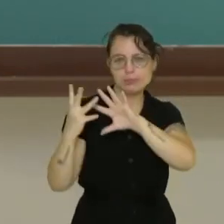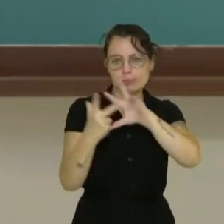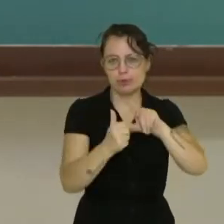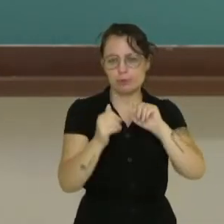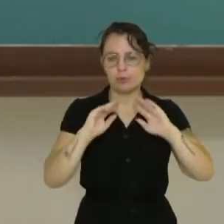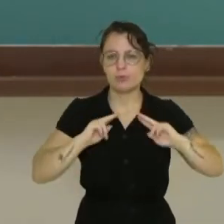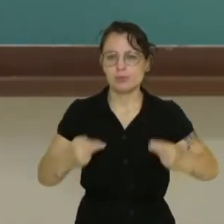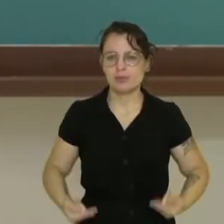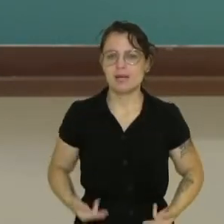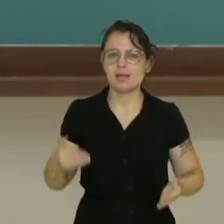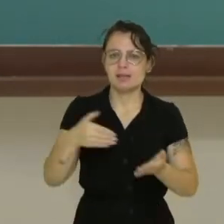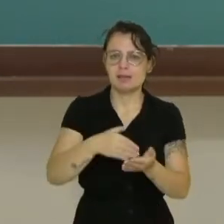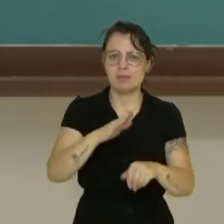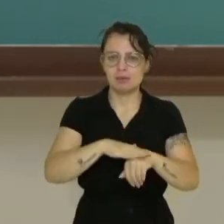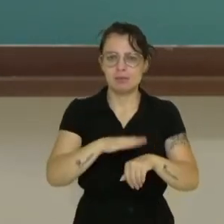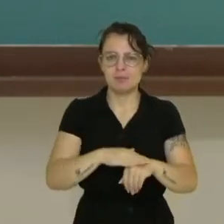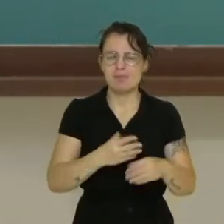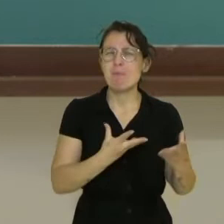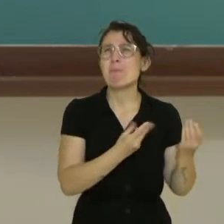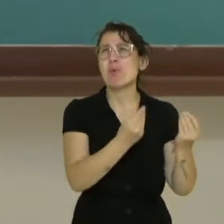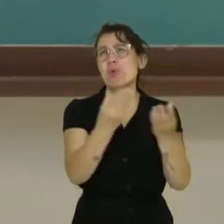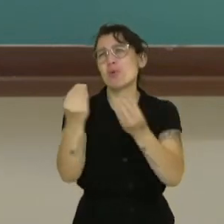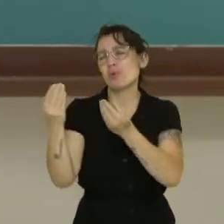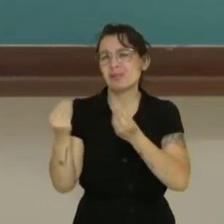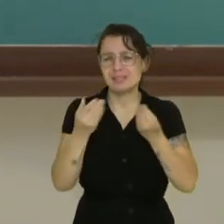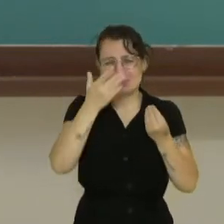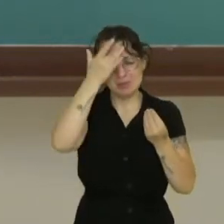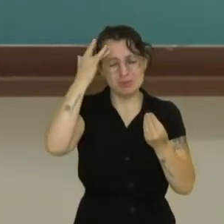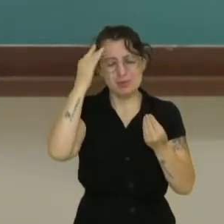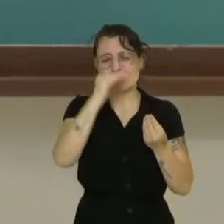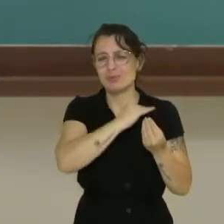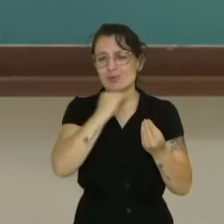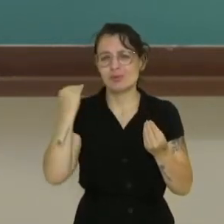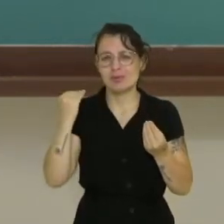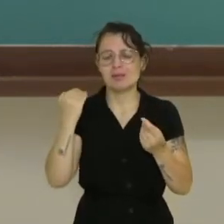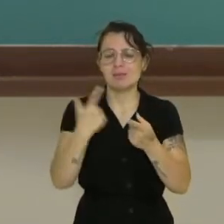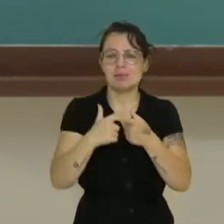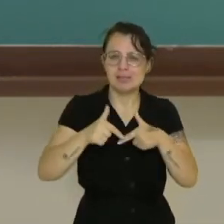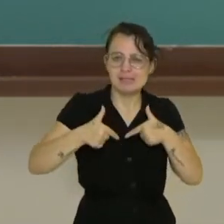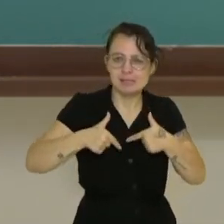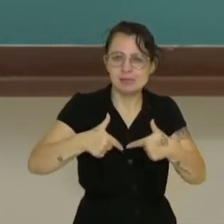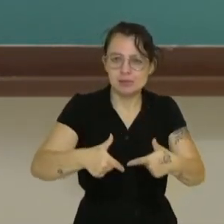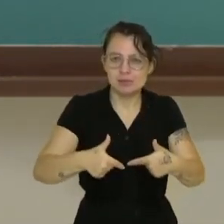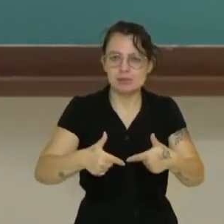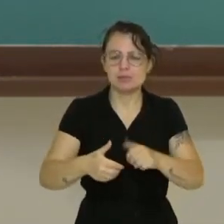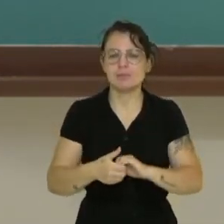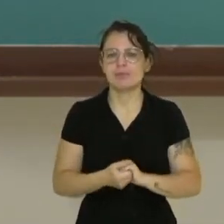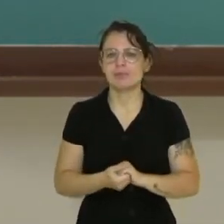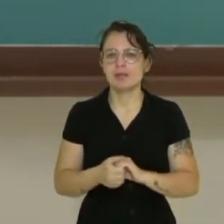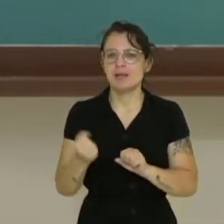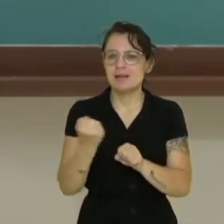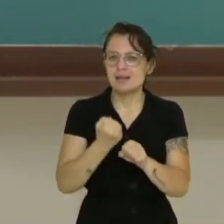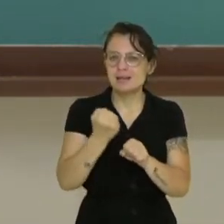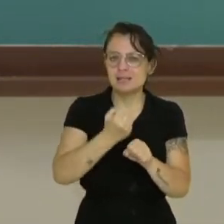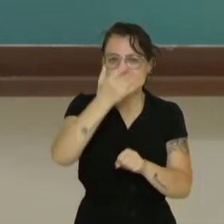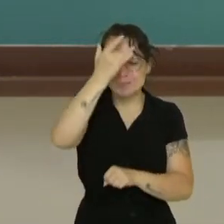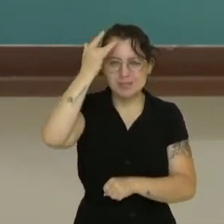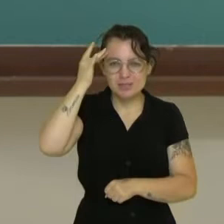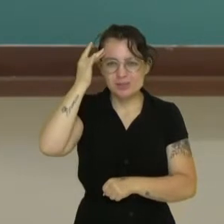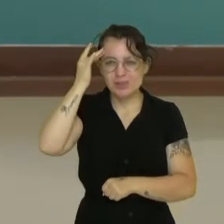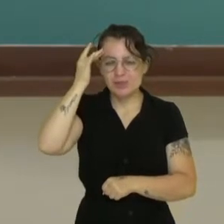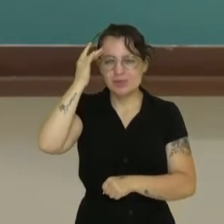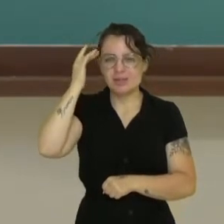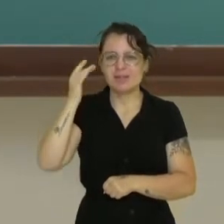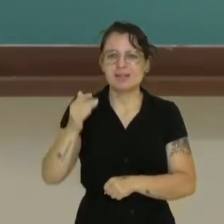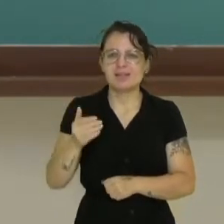aquele momento. Milhares de pessoas foram mortas em combate, anos de pessoas vivendo entrincheiradas,